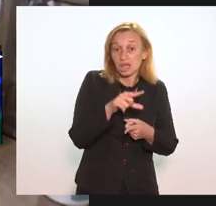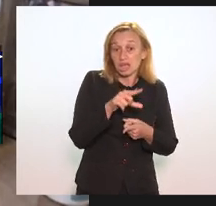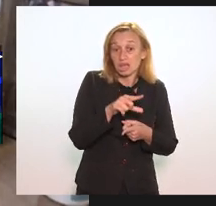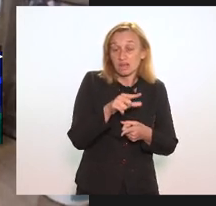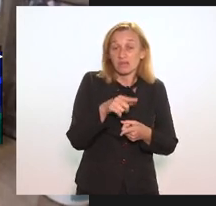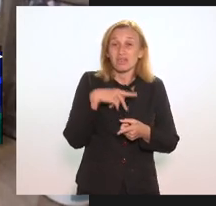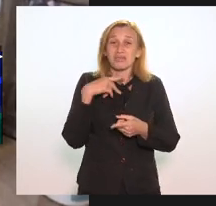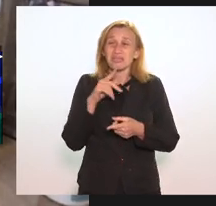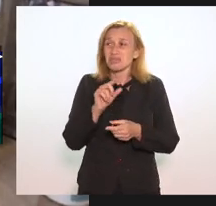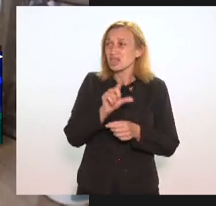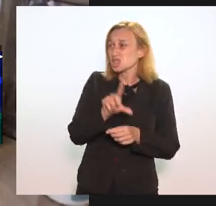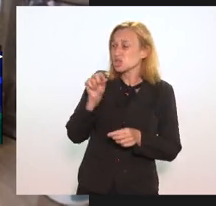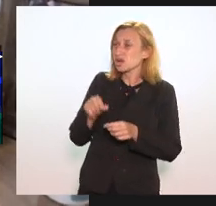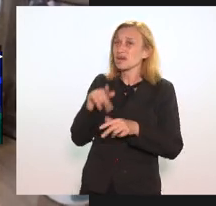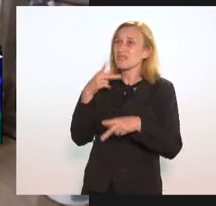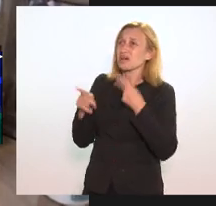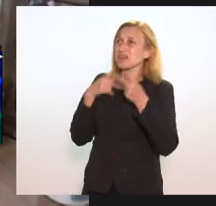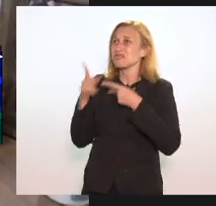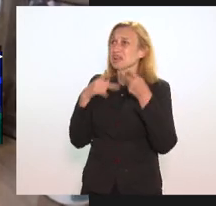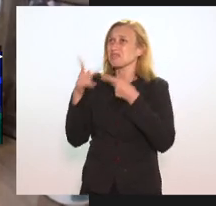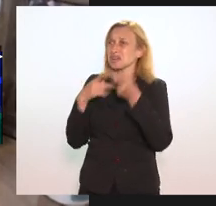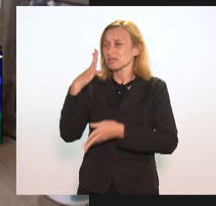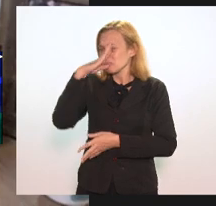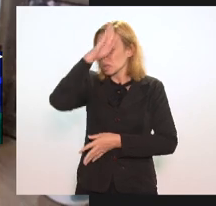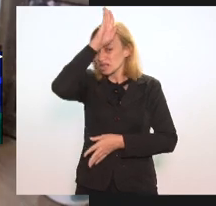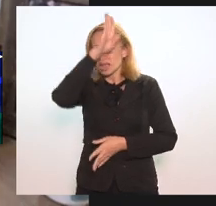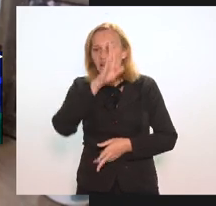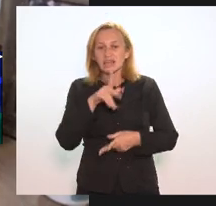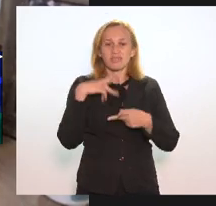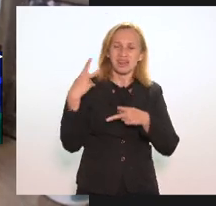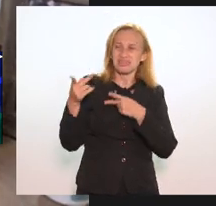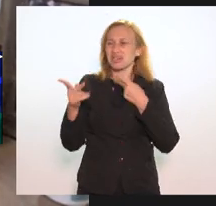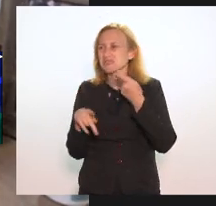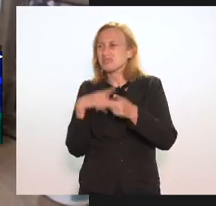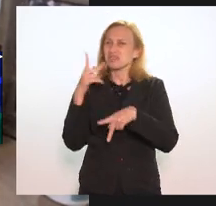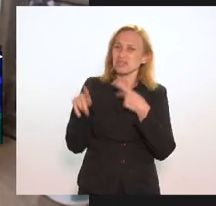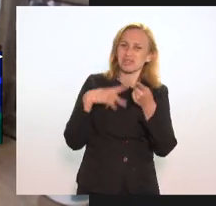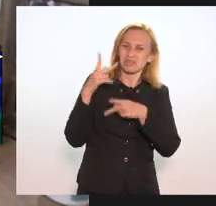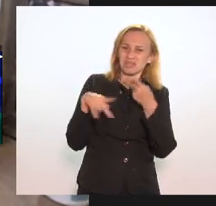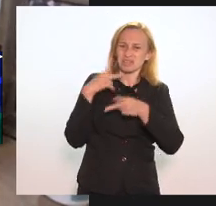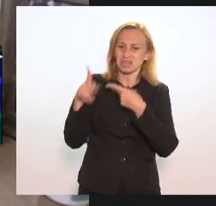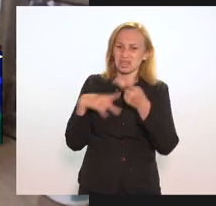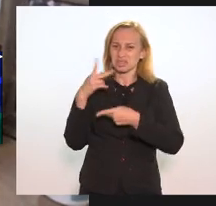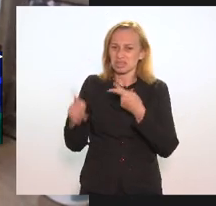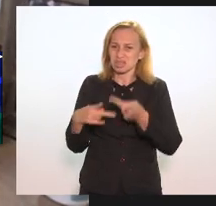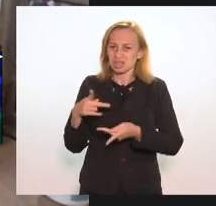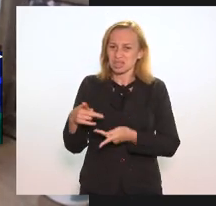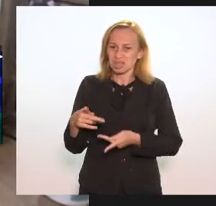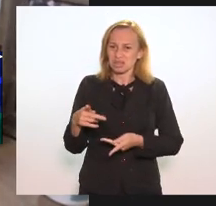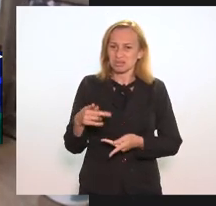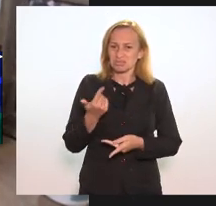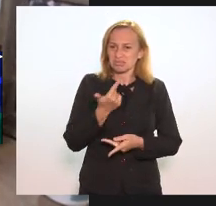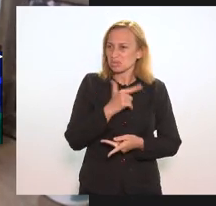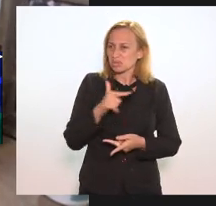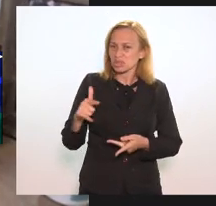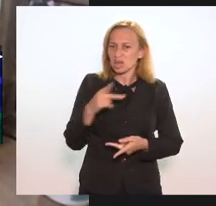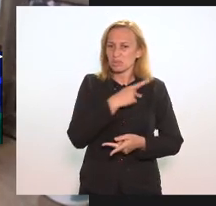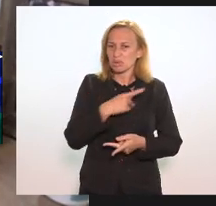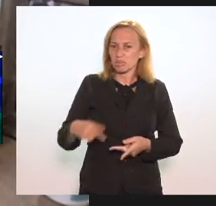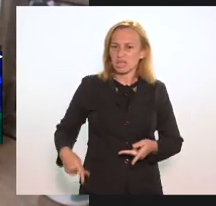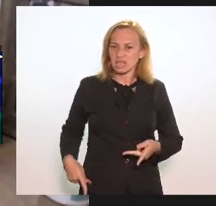falar o bolsonaro e diga-se de passagem que eu não tenho meu presidente para de parar eu